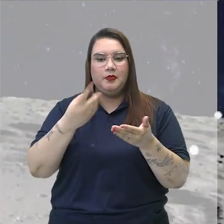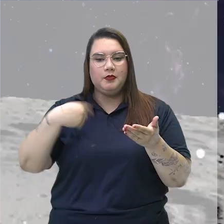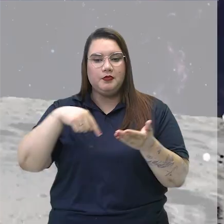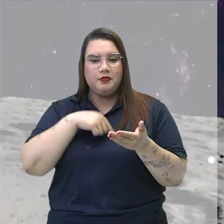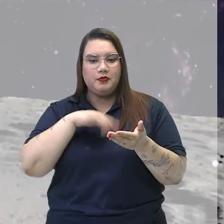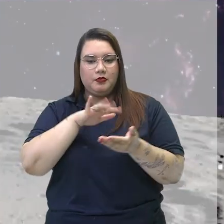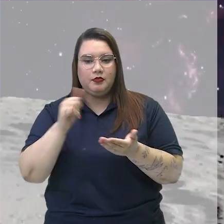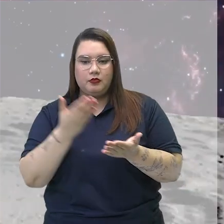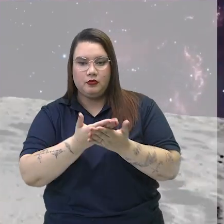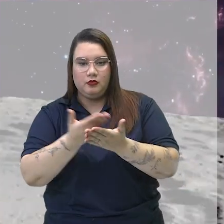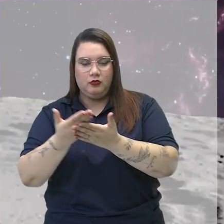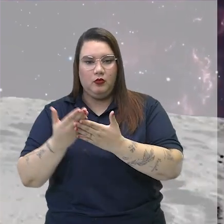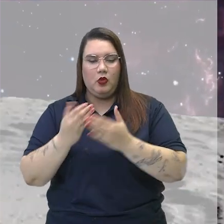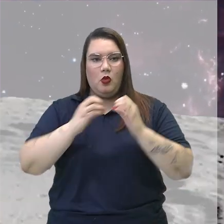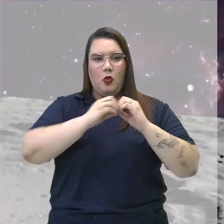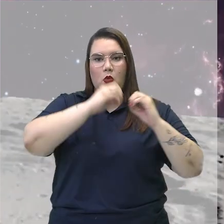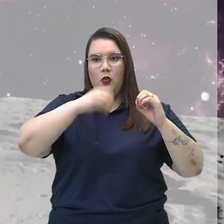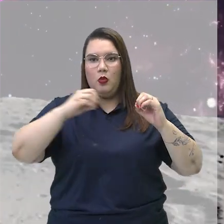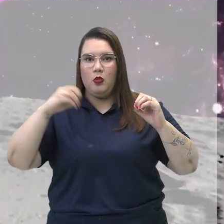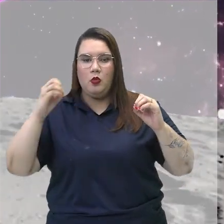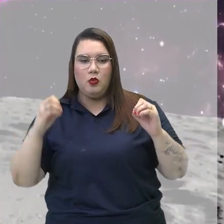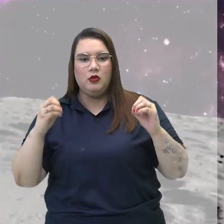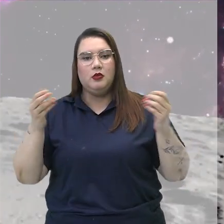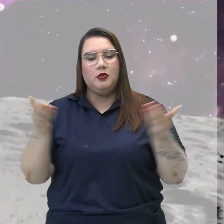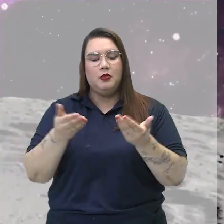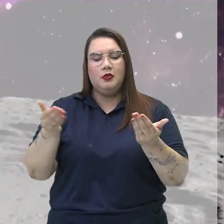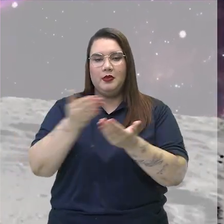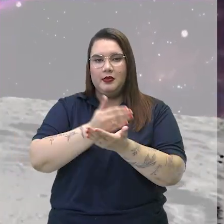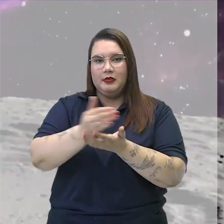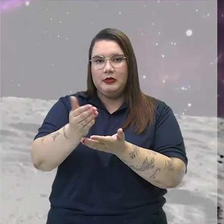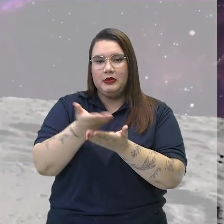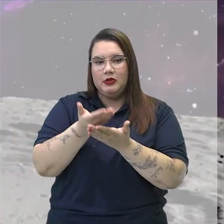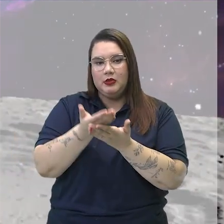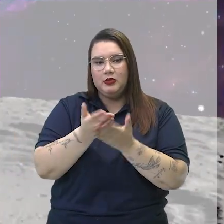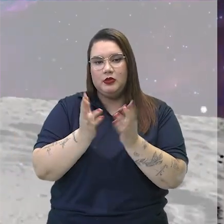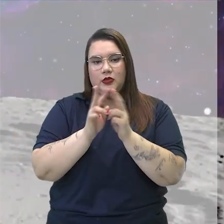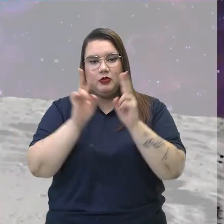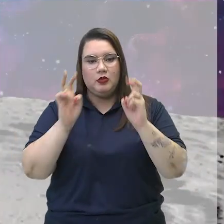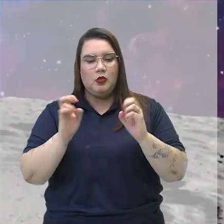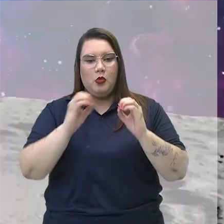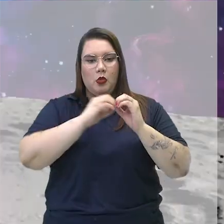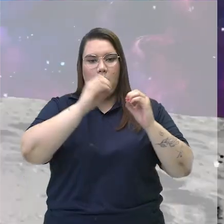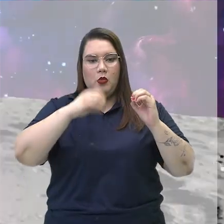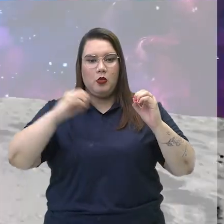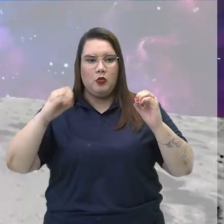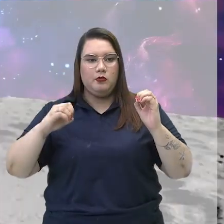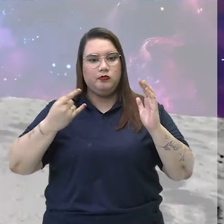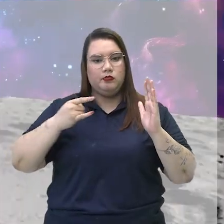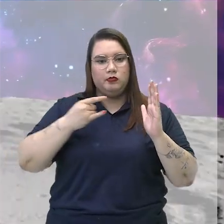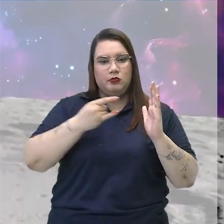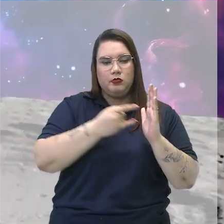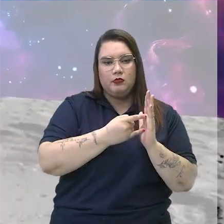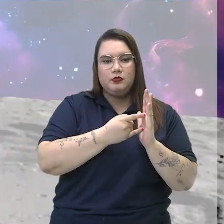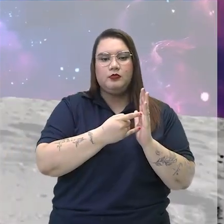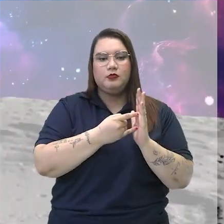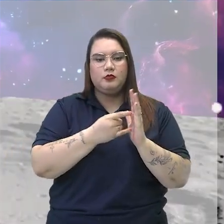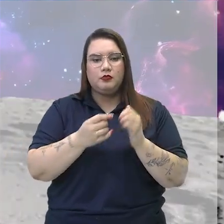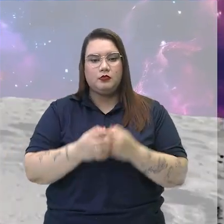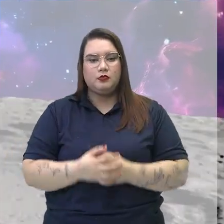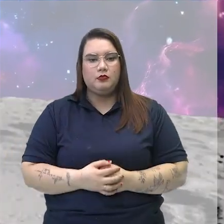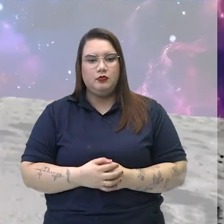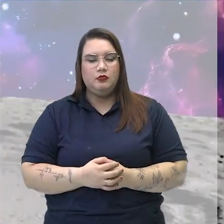ondas, falar sobre a luz. Então, vamos iniciar nossa aula falando sobre ondas eletromagnéticas. Uma